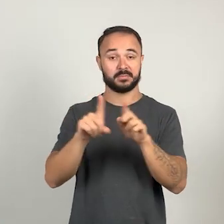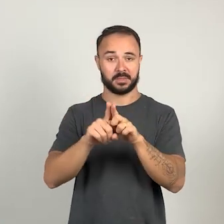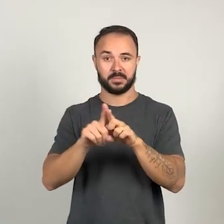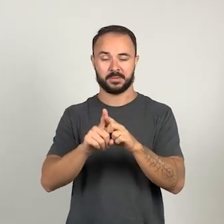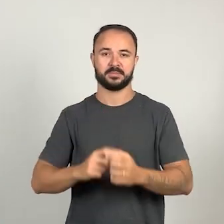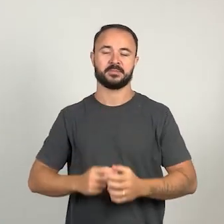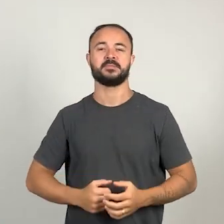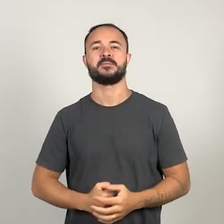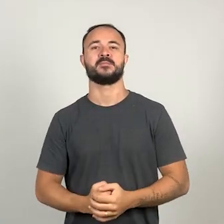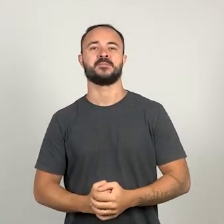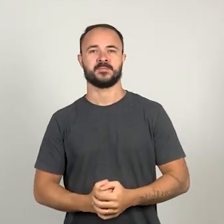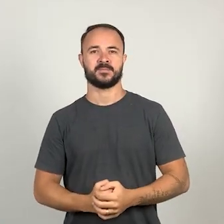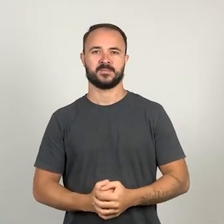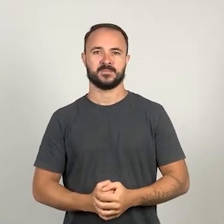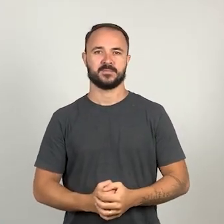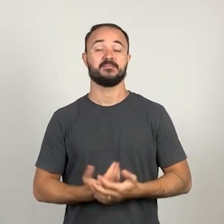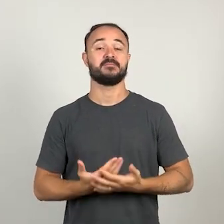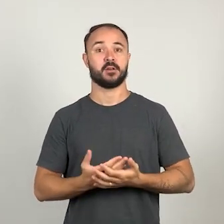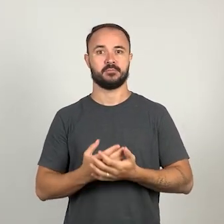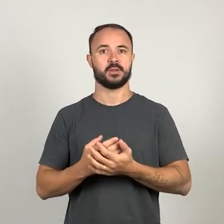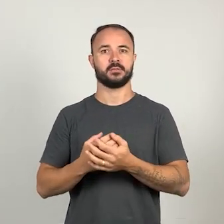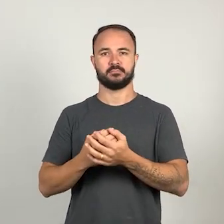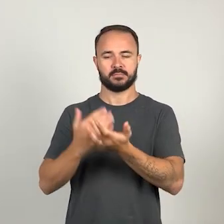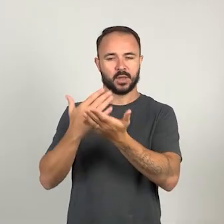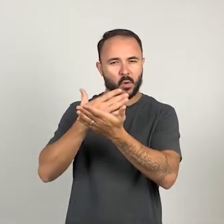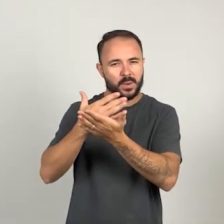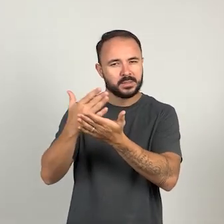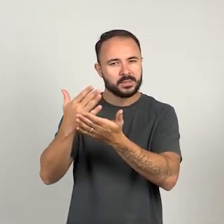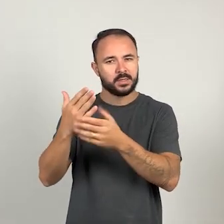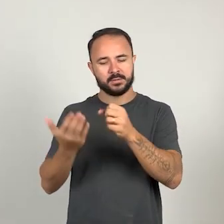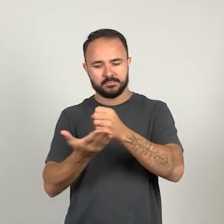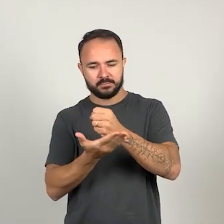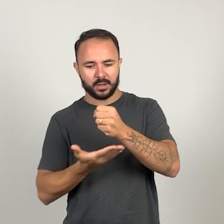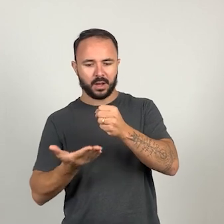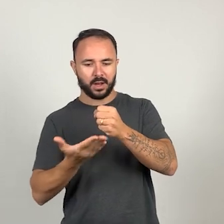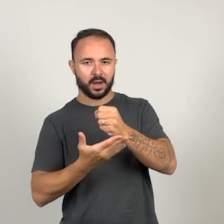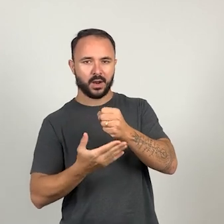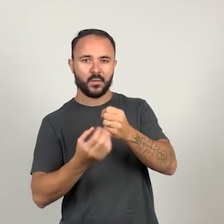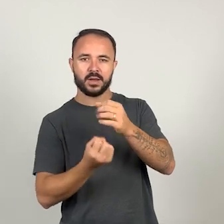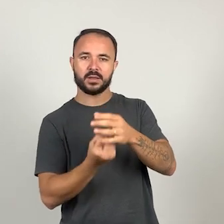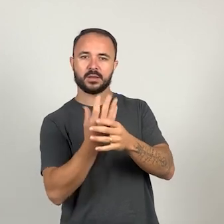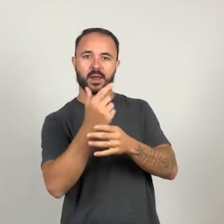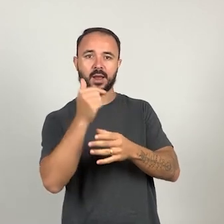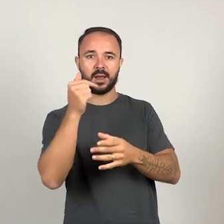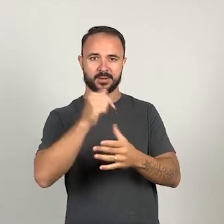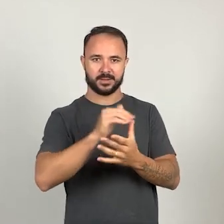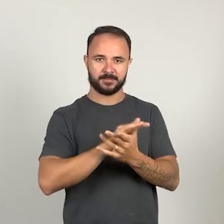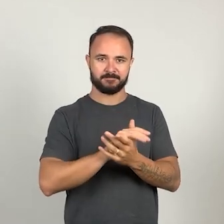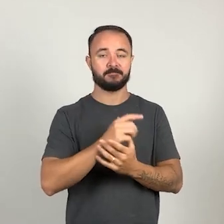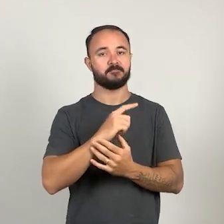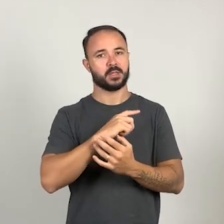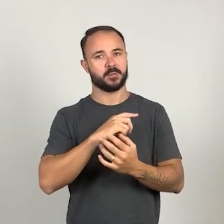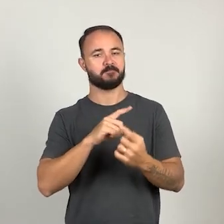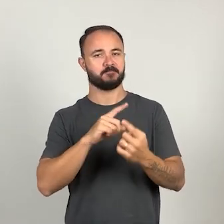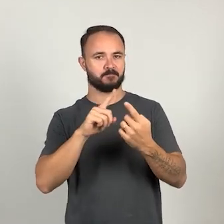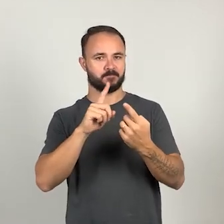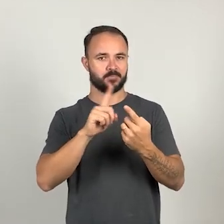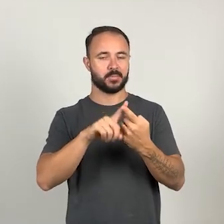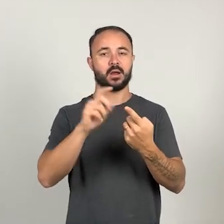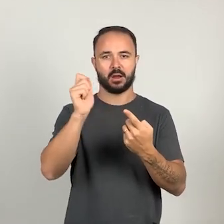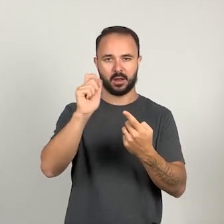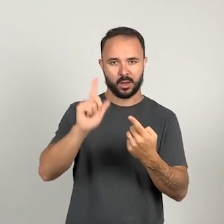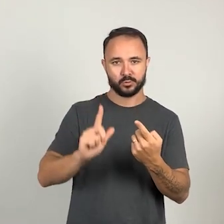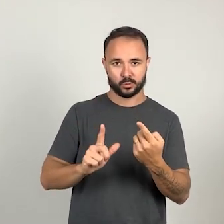extremidade. Então, para fazer a base do nosso acionador, uma barra com 2 pinos azuis